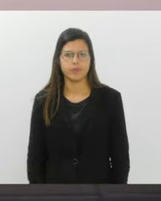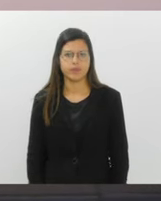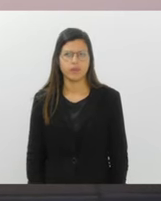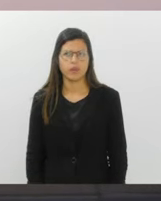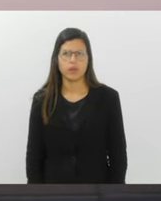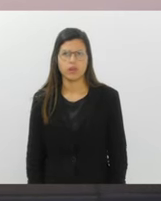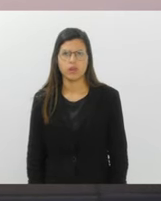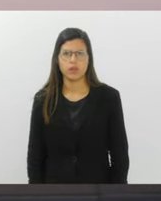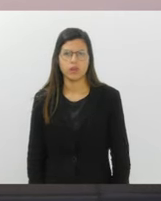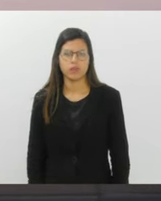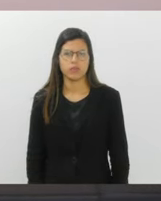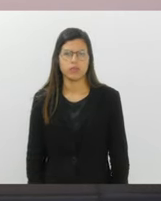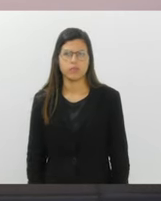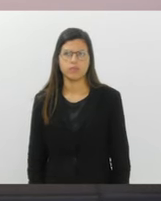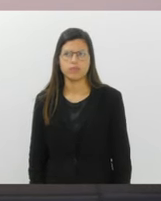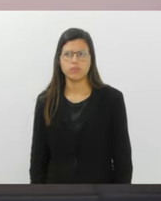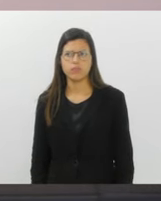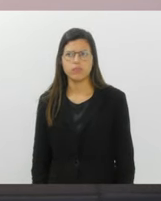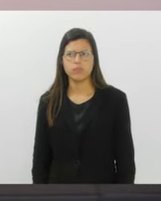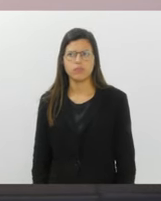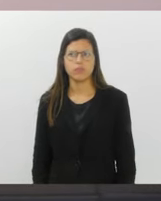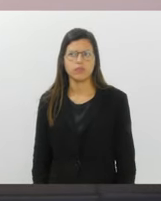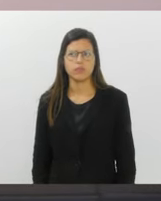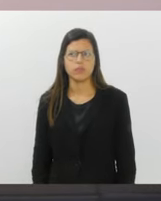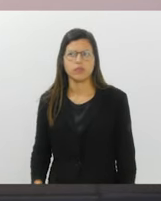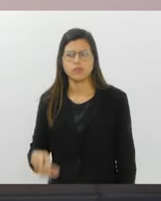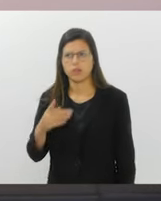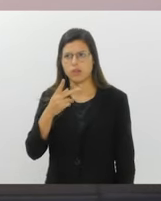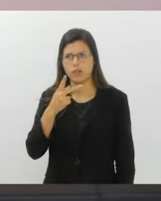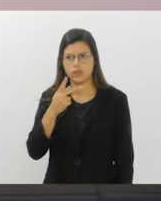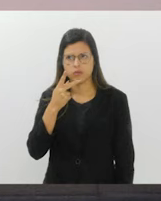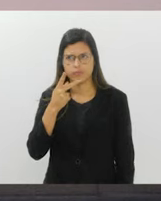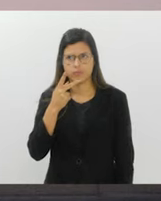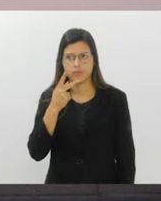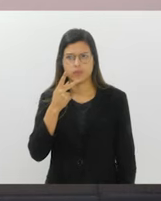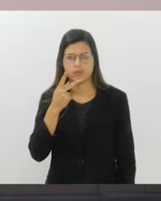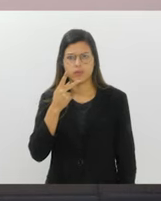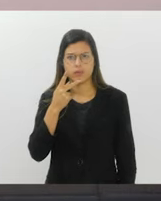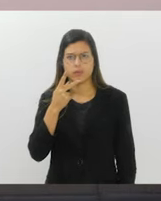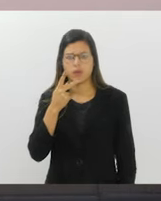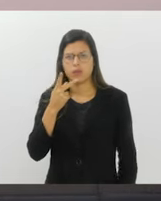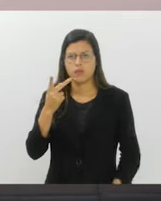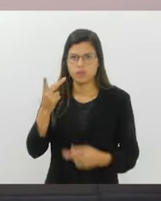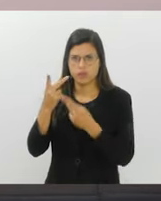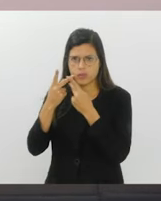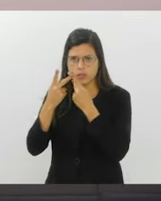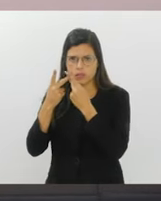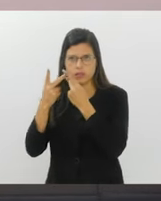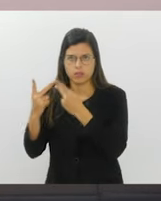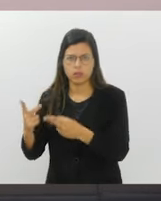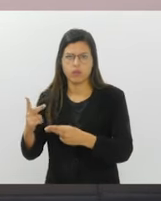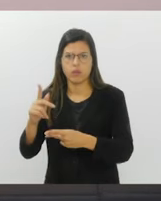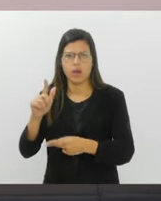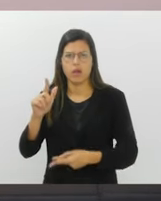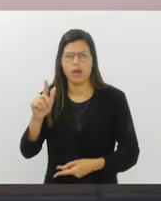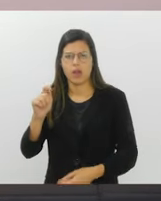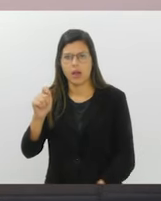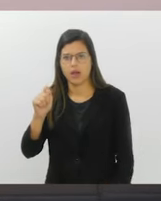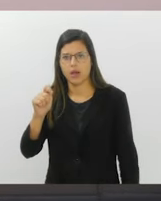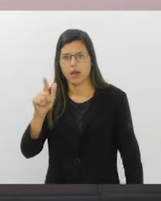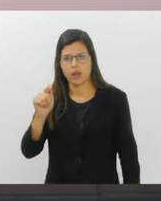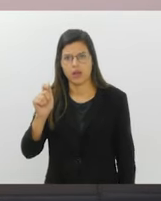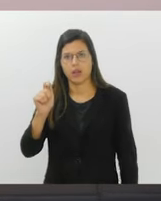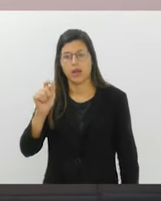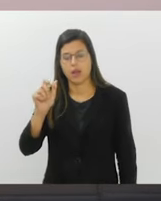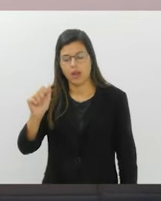fazendo uma preleção na agência de saneamento com os novos